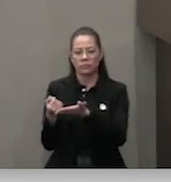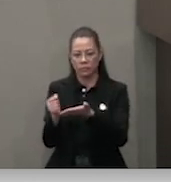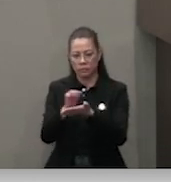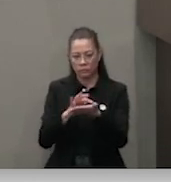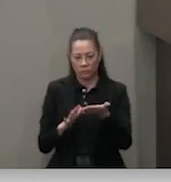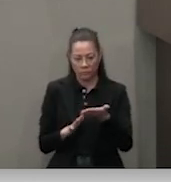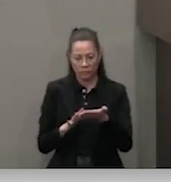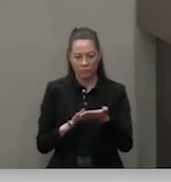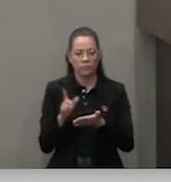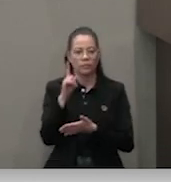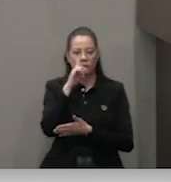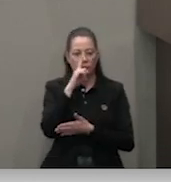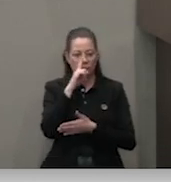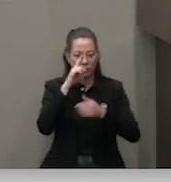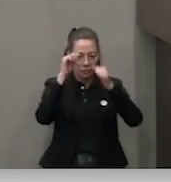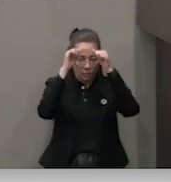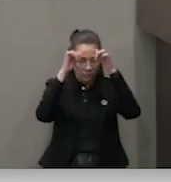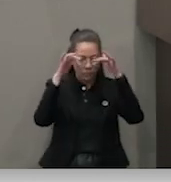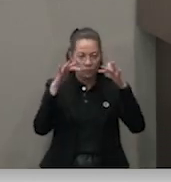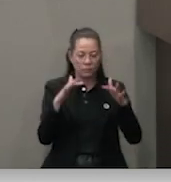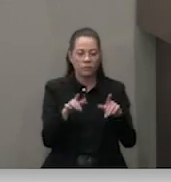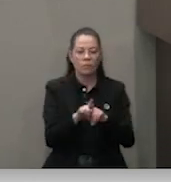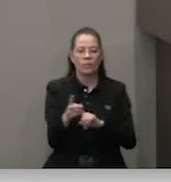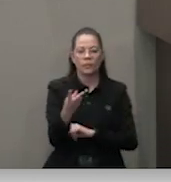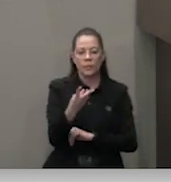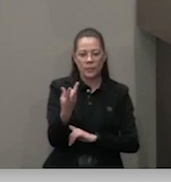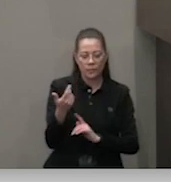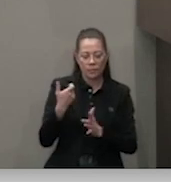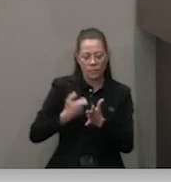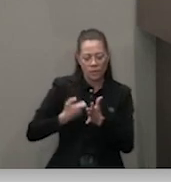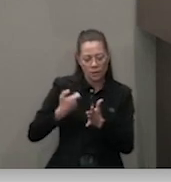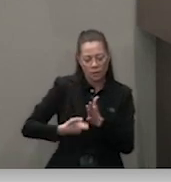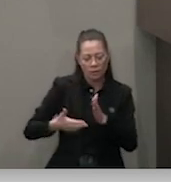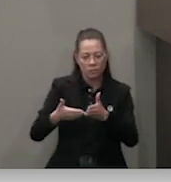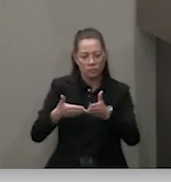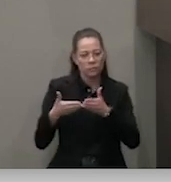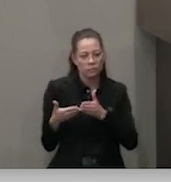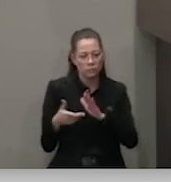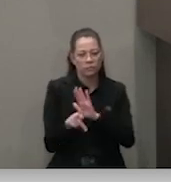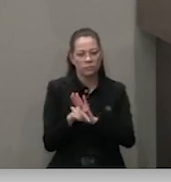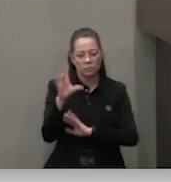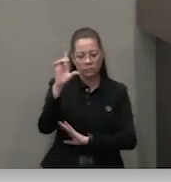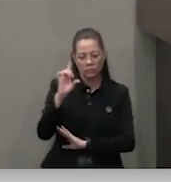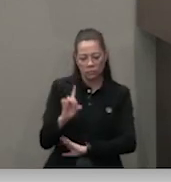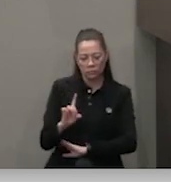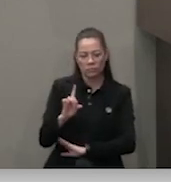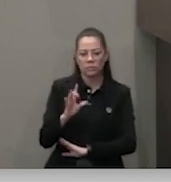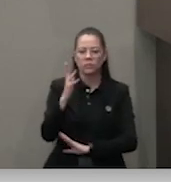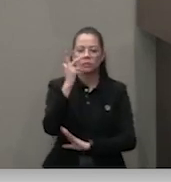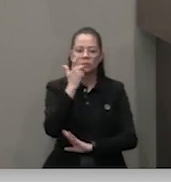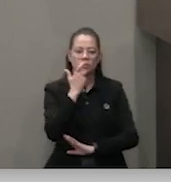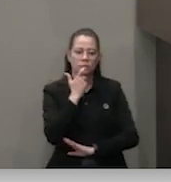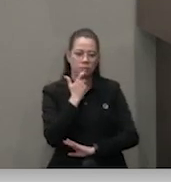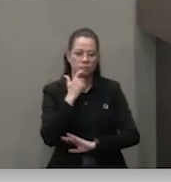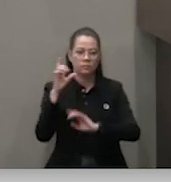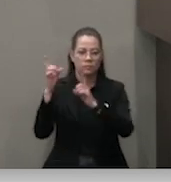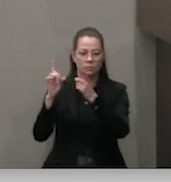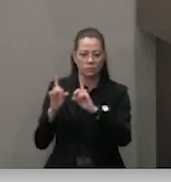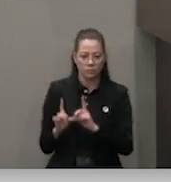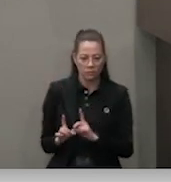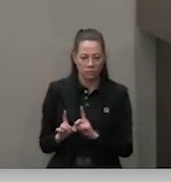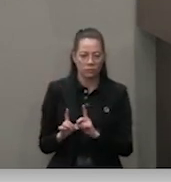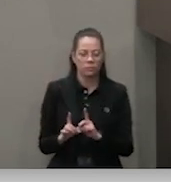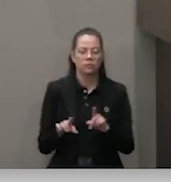Mães atípicas essas duas mulheres que são guerreiras na defesa dos direitos das Crianças com